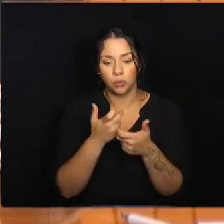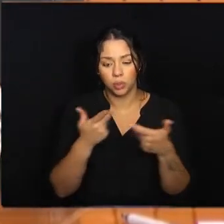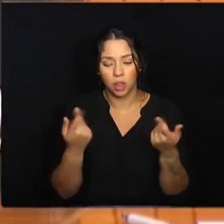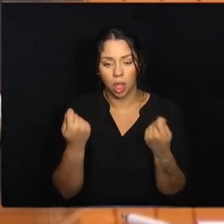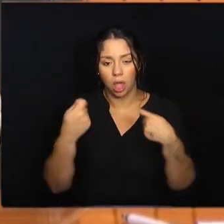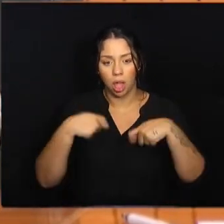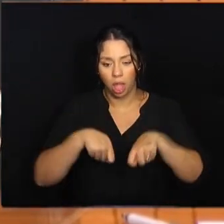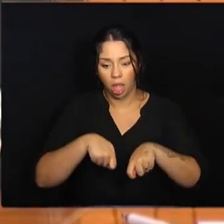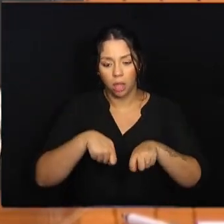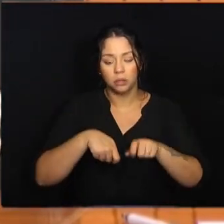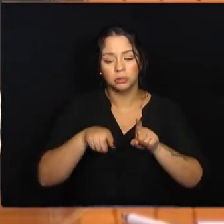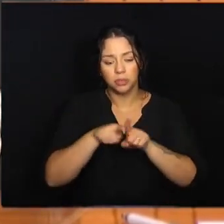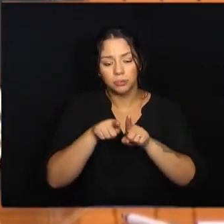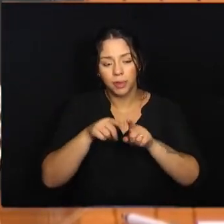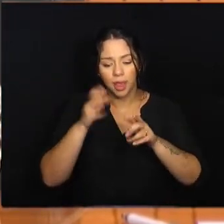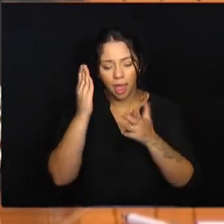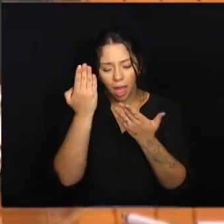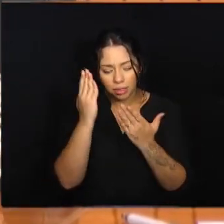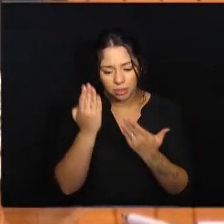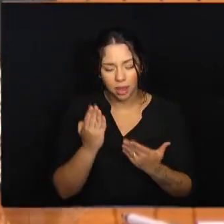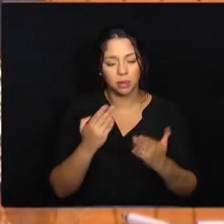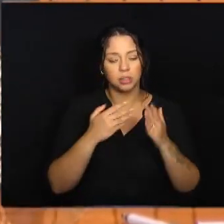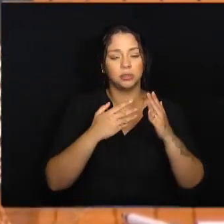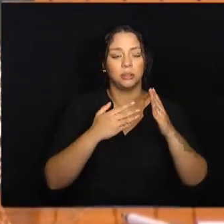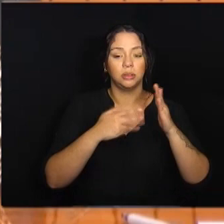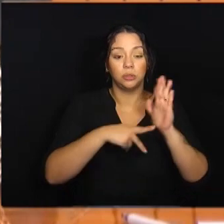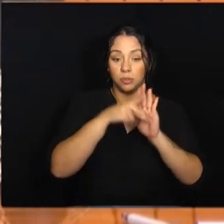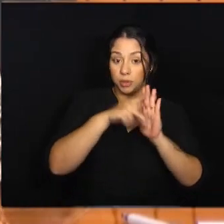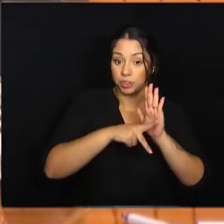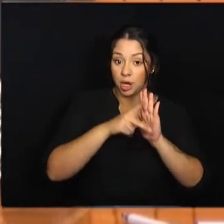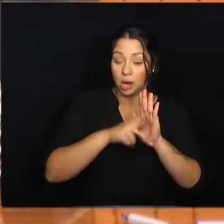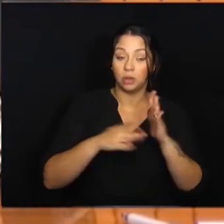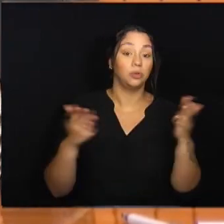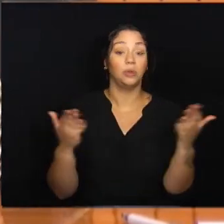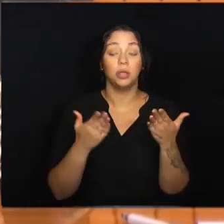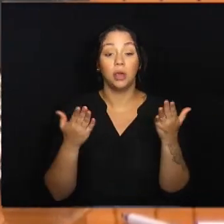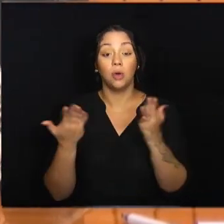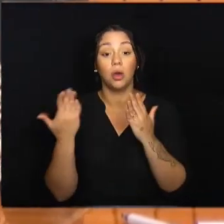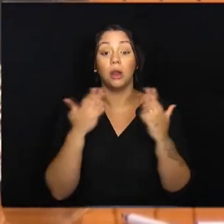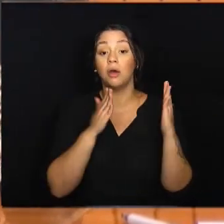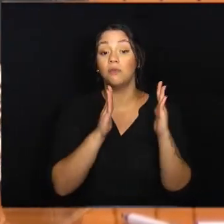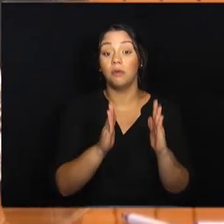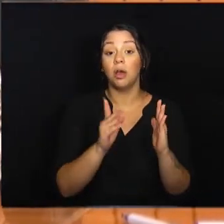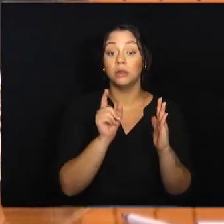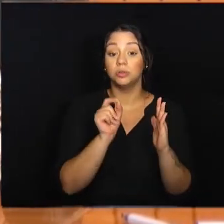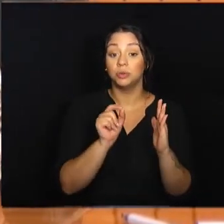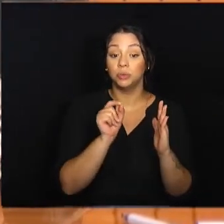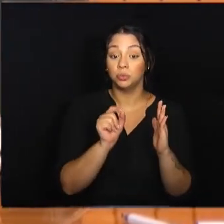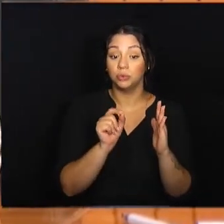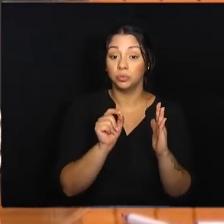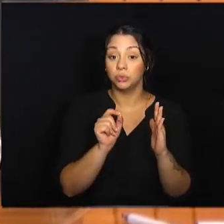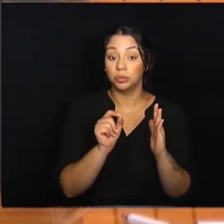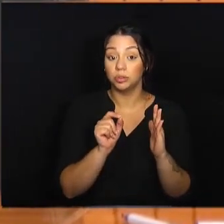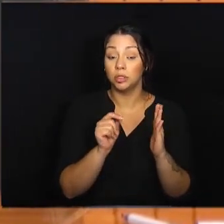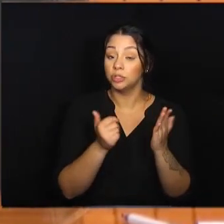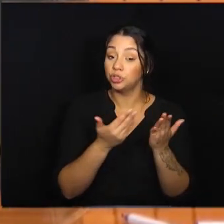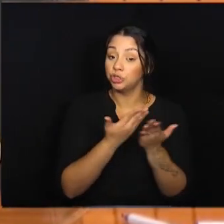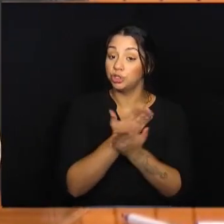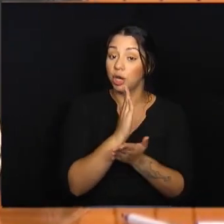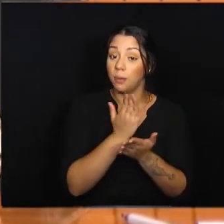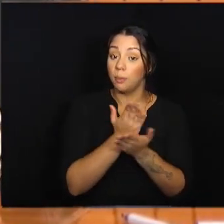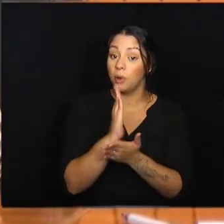dos projetos e estamos justamente na fase de aprovação